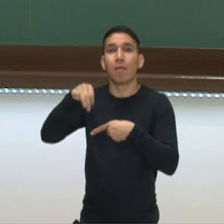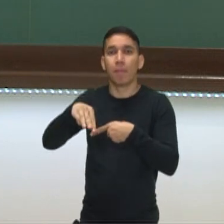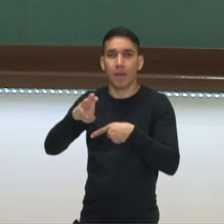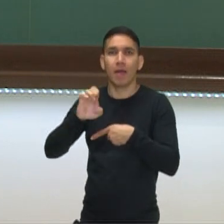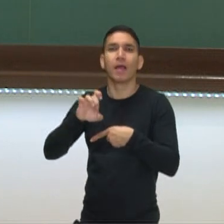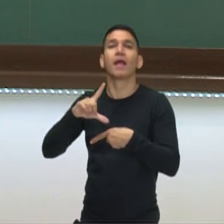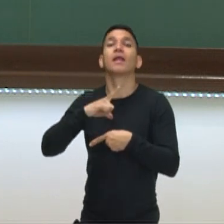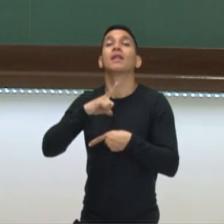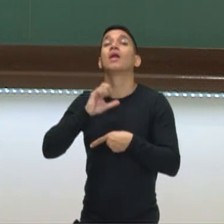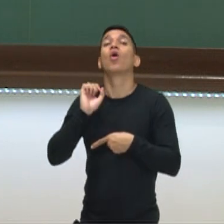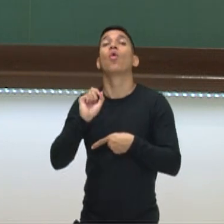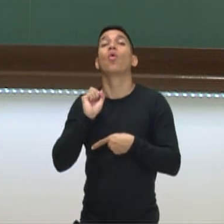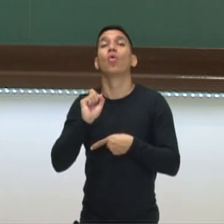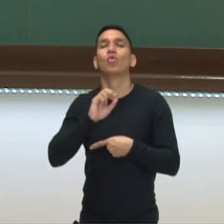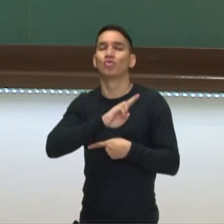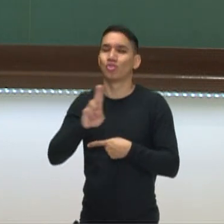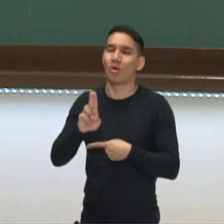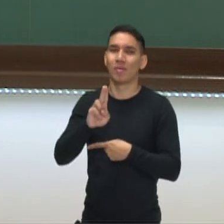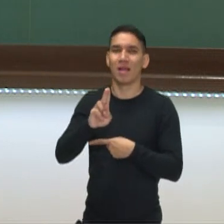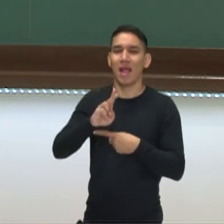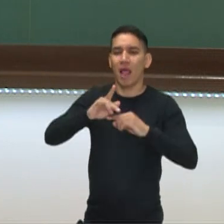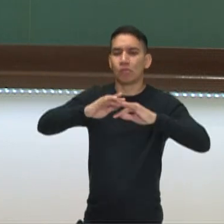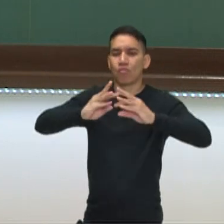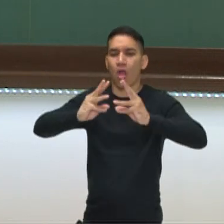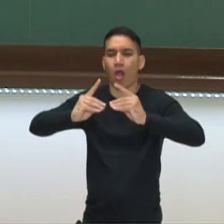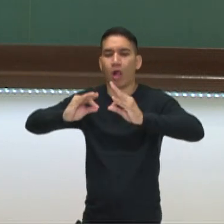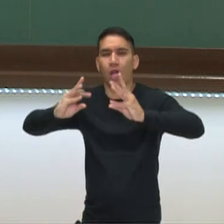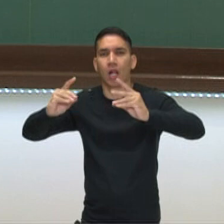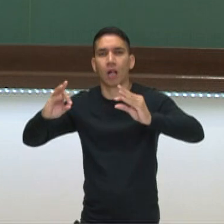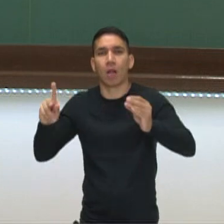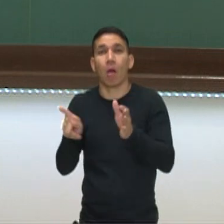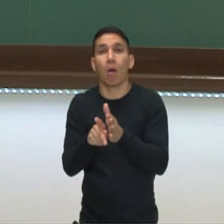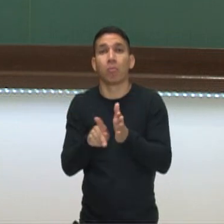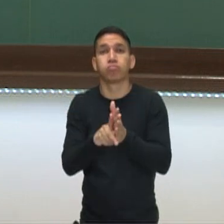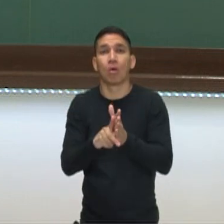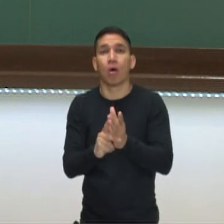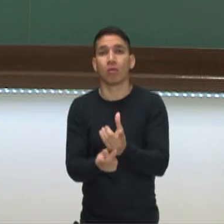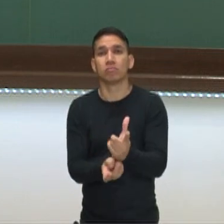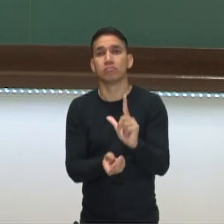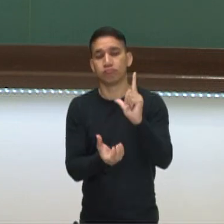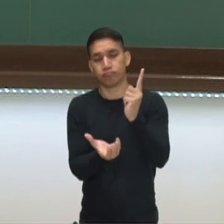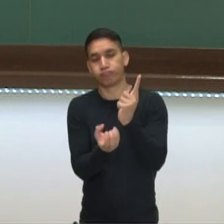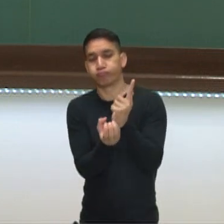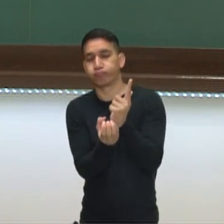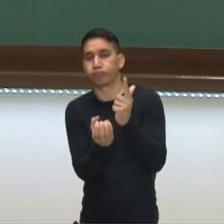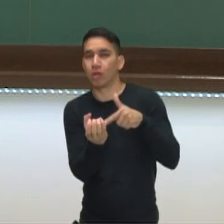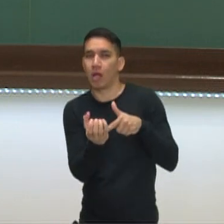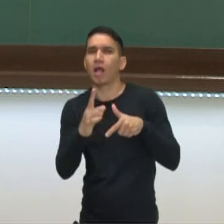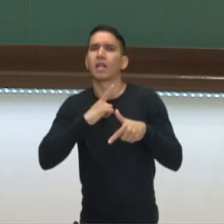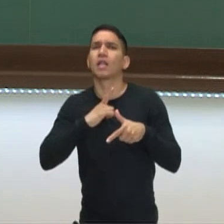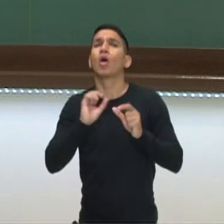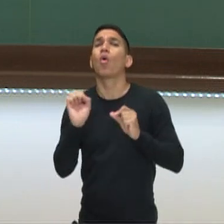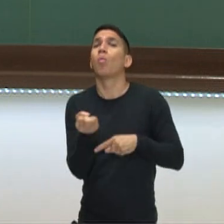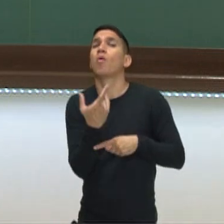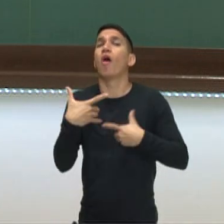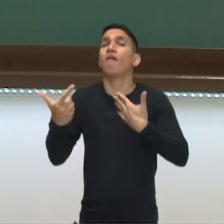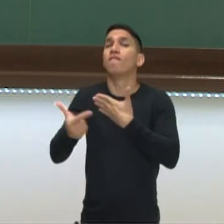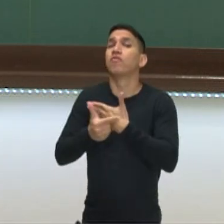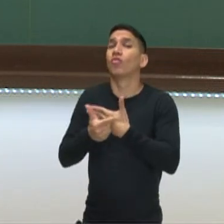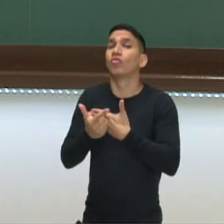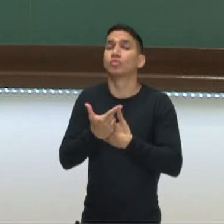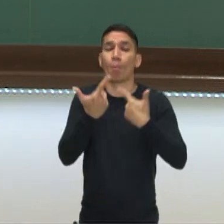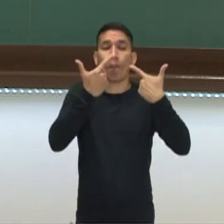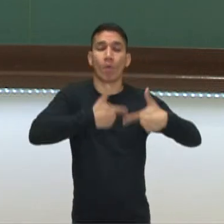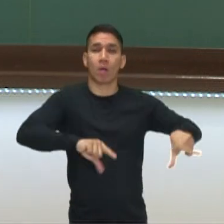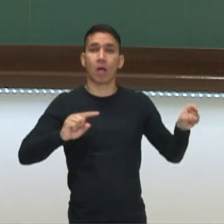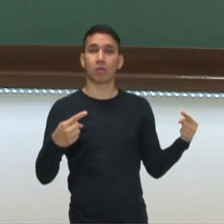líquido prostático, o líquido que é produzido pela próstata. Uma das funções dele é neutralizar essa